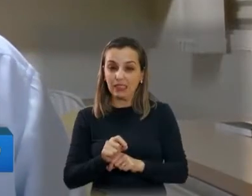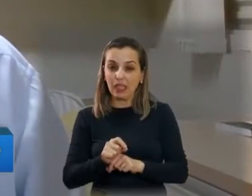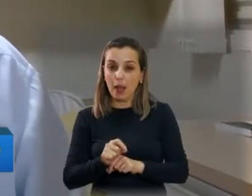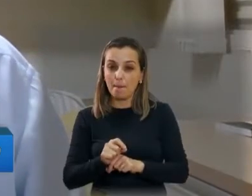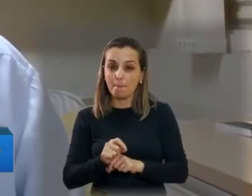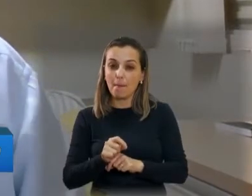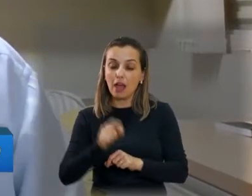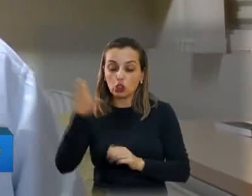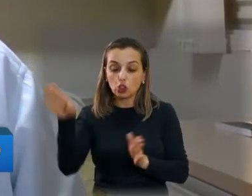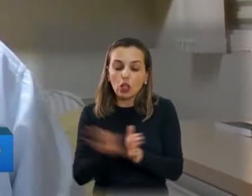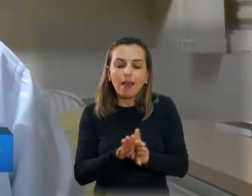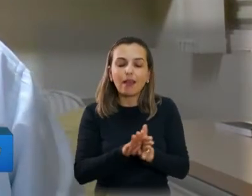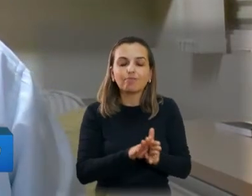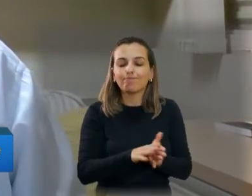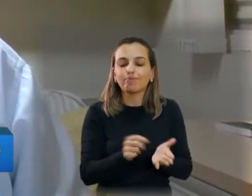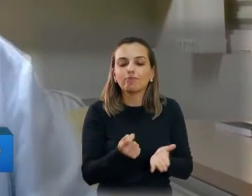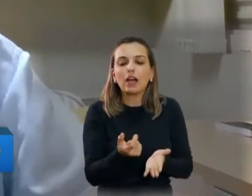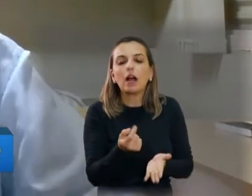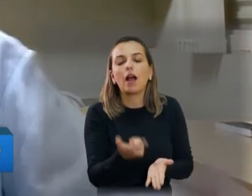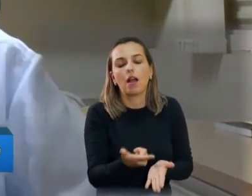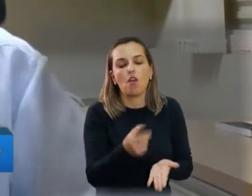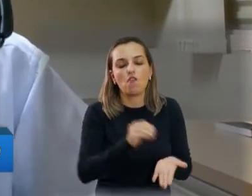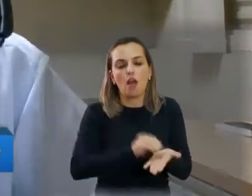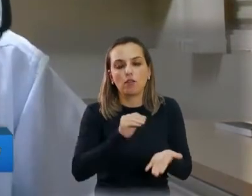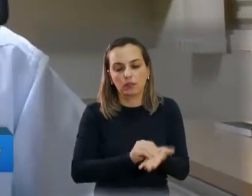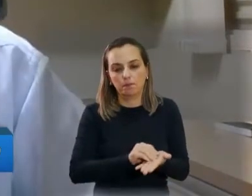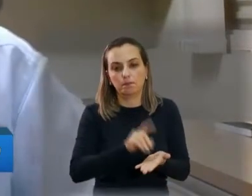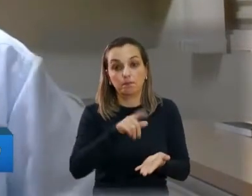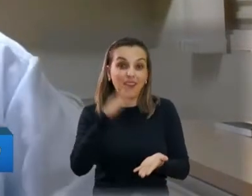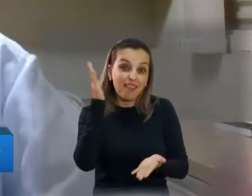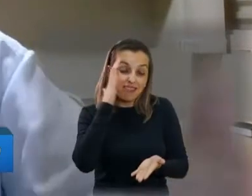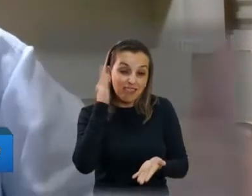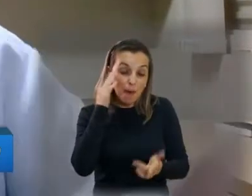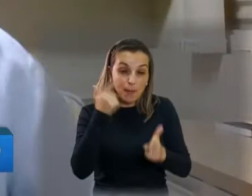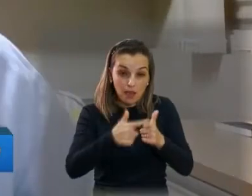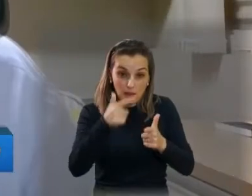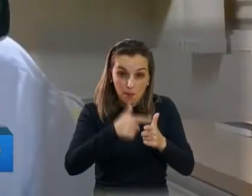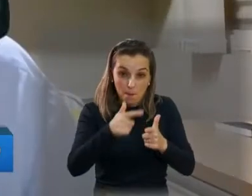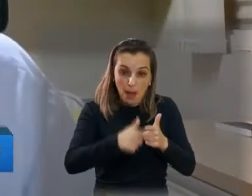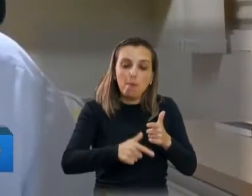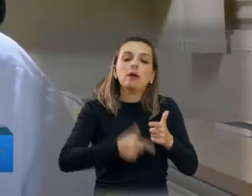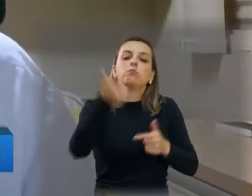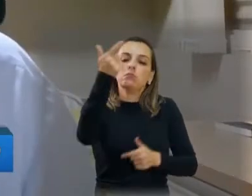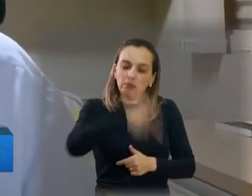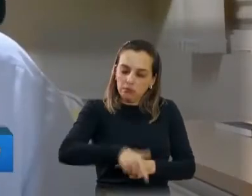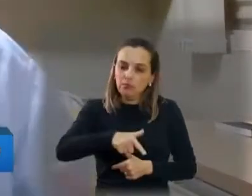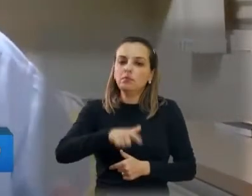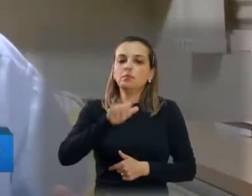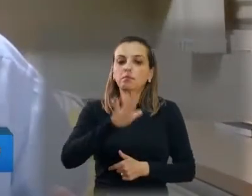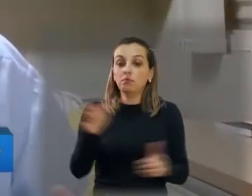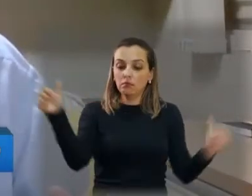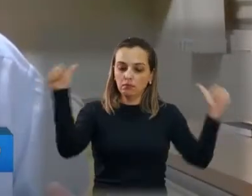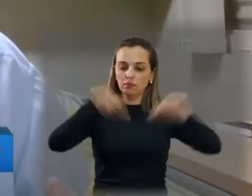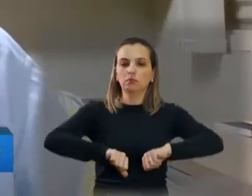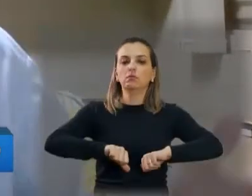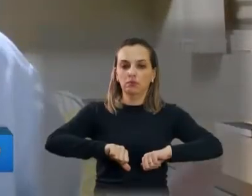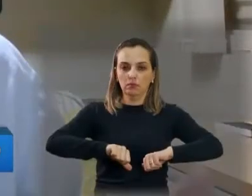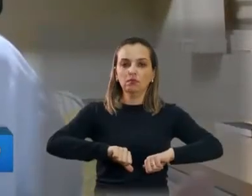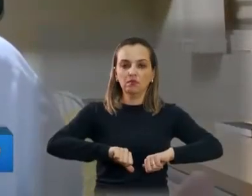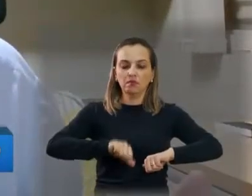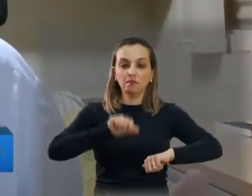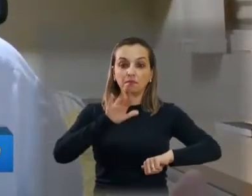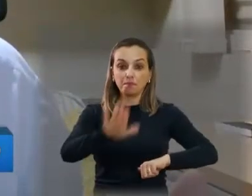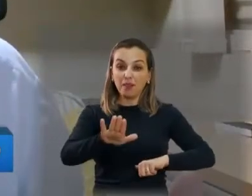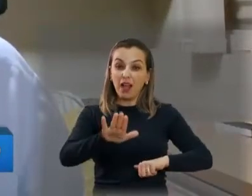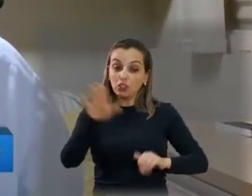chegar. Então, nós sabemos que esses problemas continuam, mas pioraram, e não vem